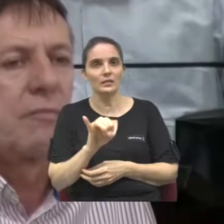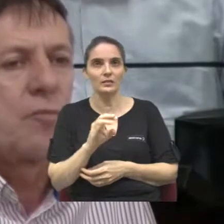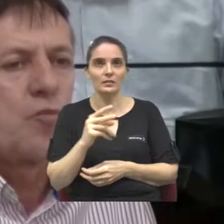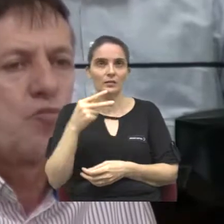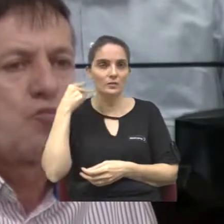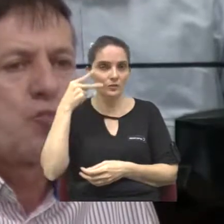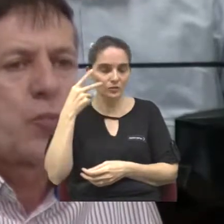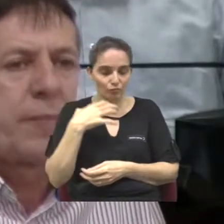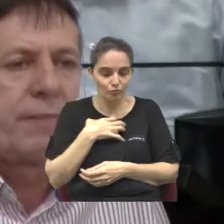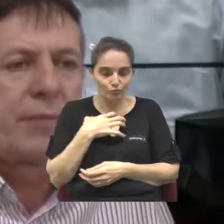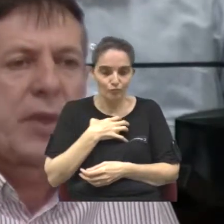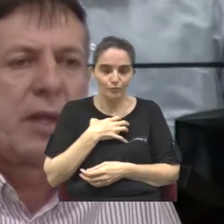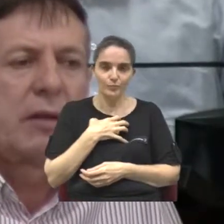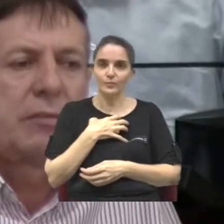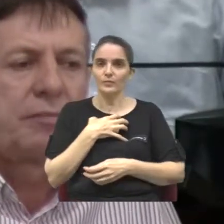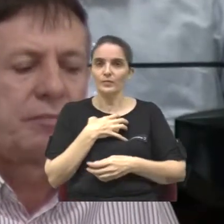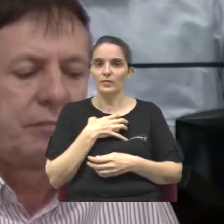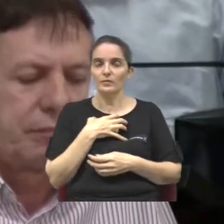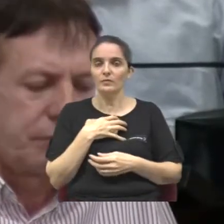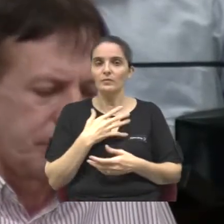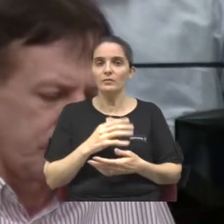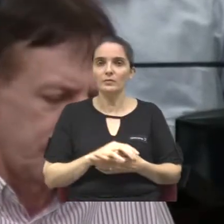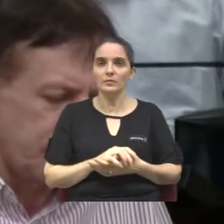se sentiram